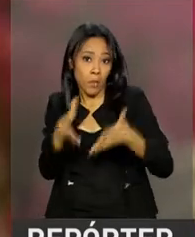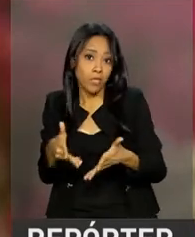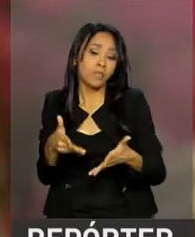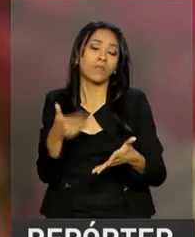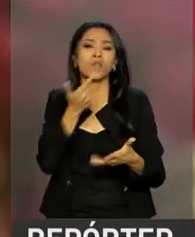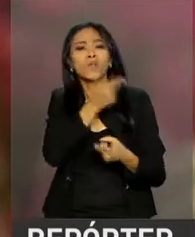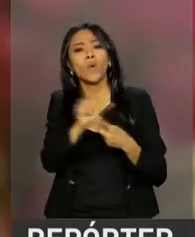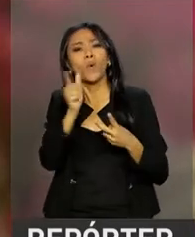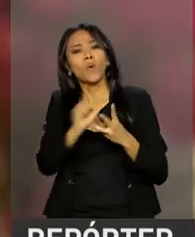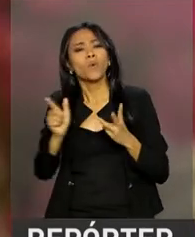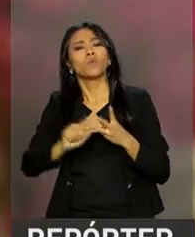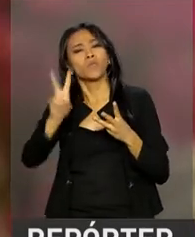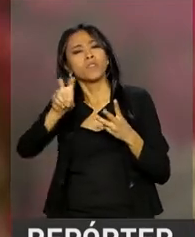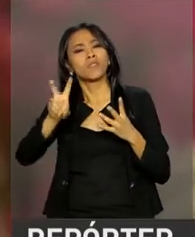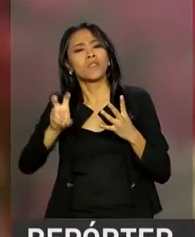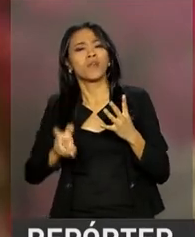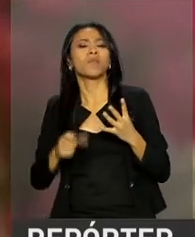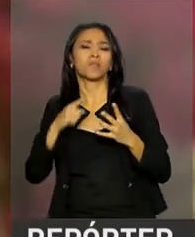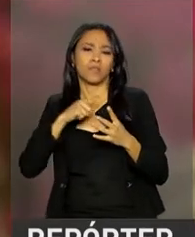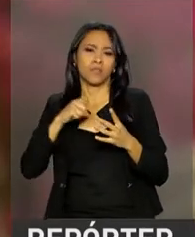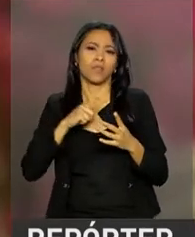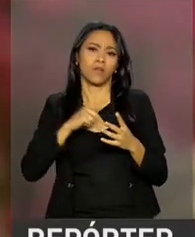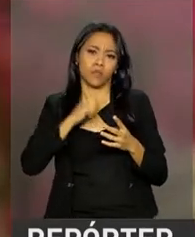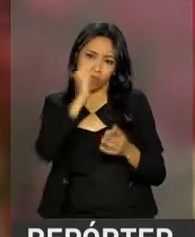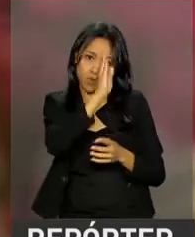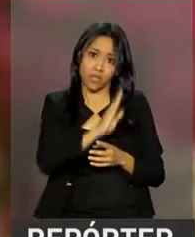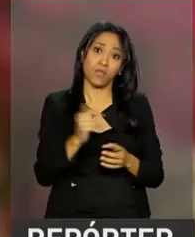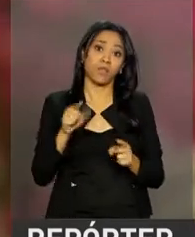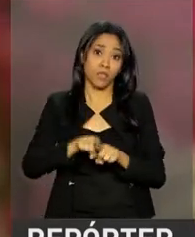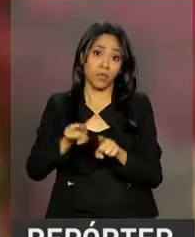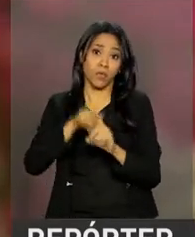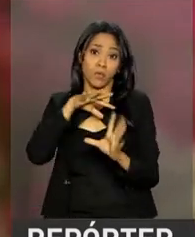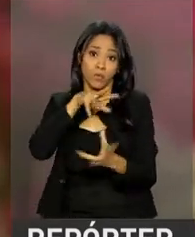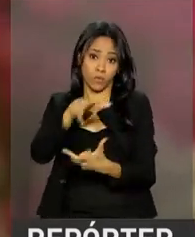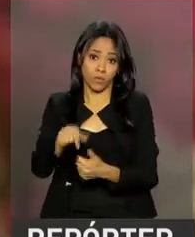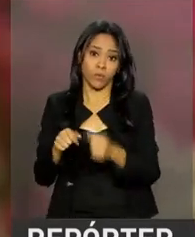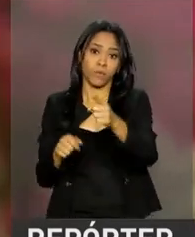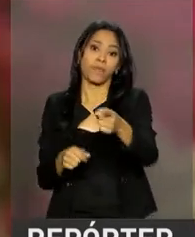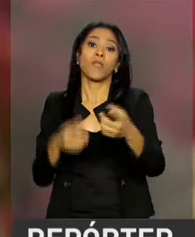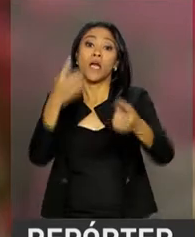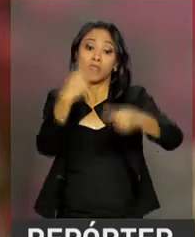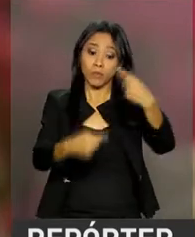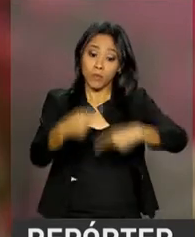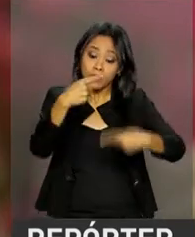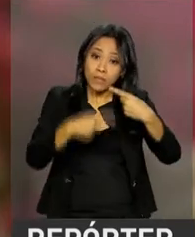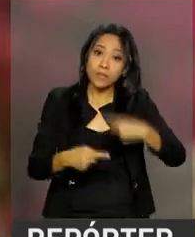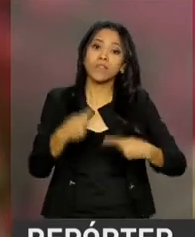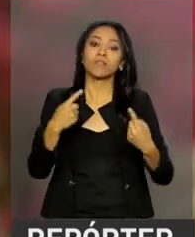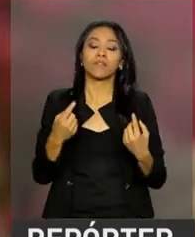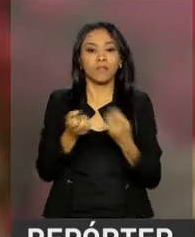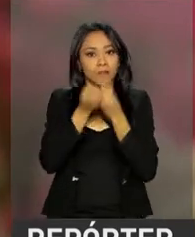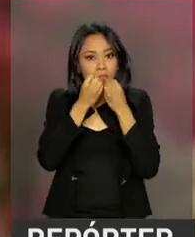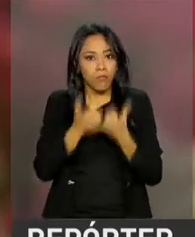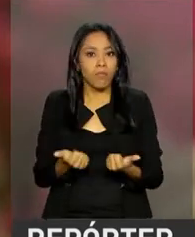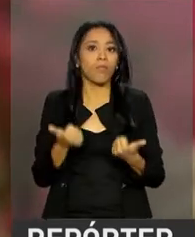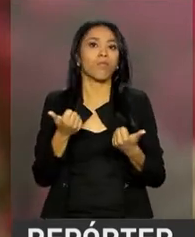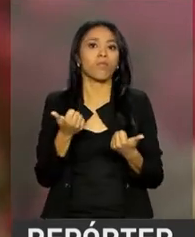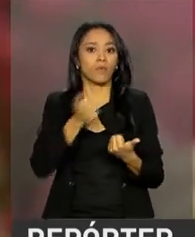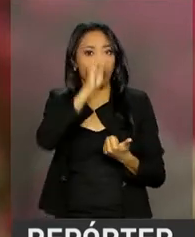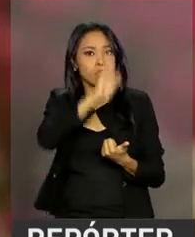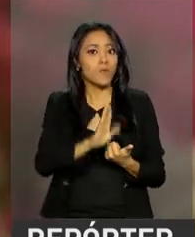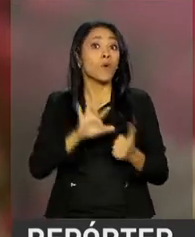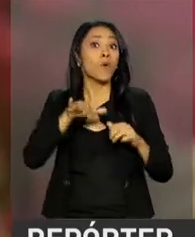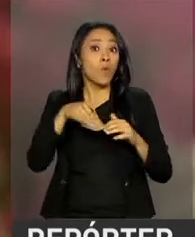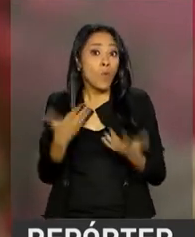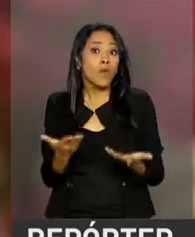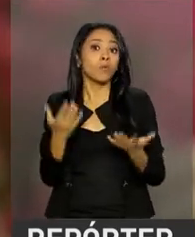temas ambientais que a gente tem de grande escala no Brasil e no planeta. Eu acho que as políticas públicas na área ambiental, elas se constroem muito no Brasil e em outras partes do mundo com a